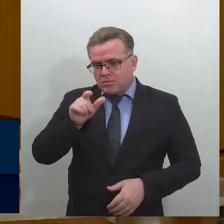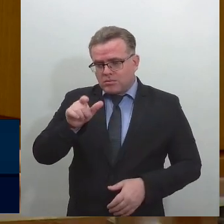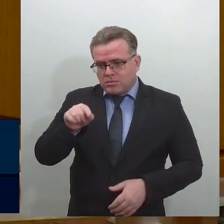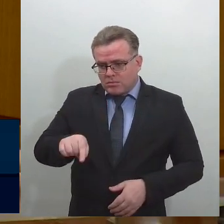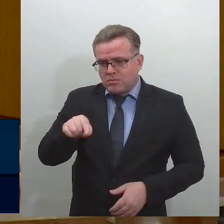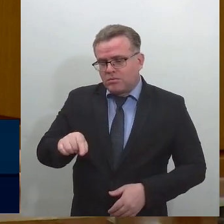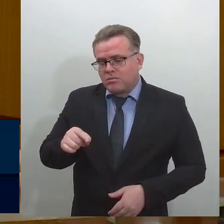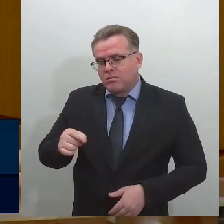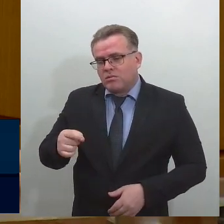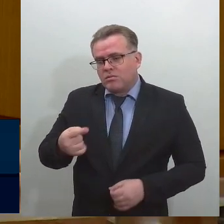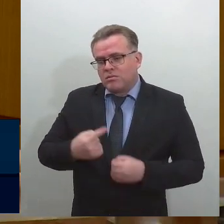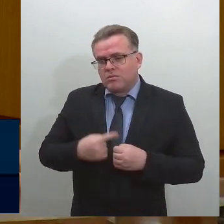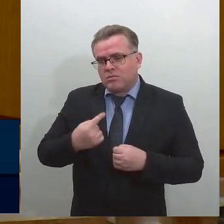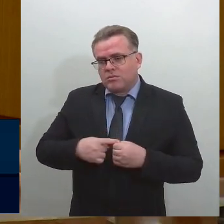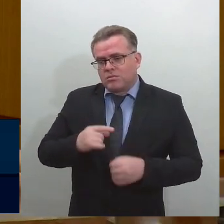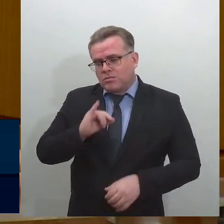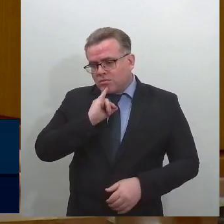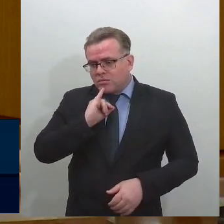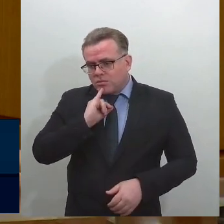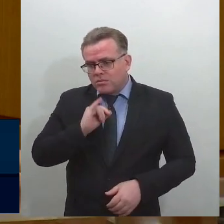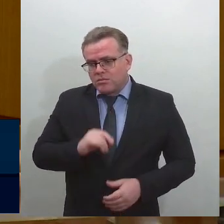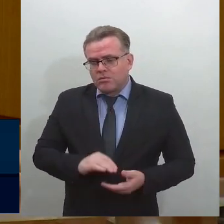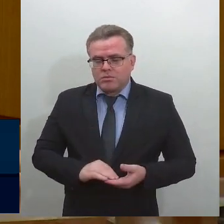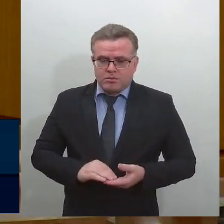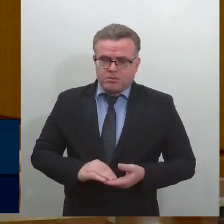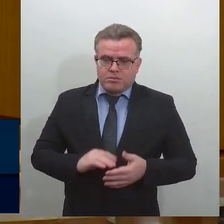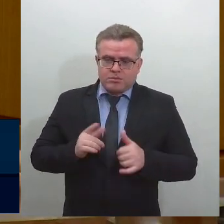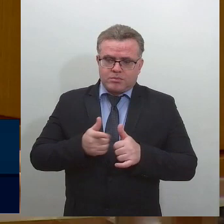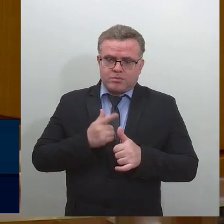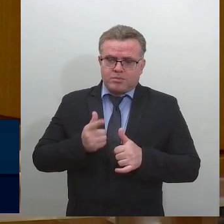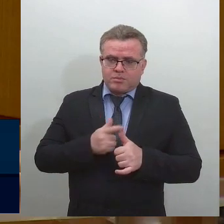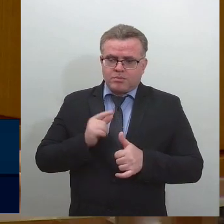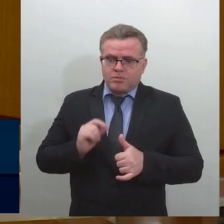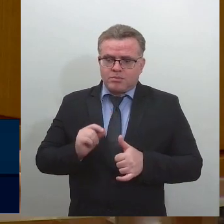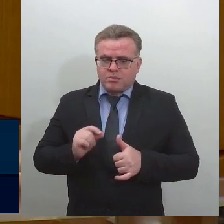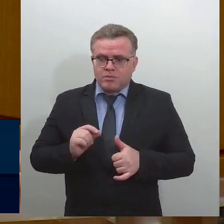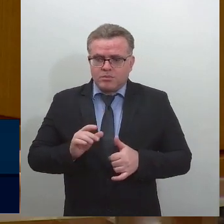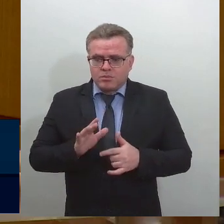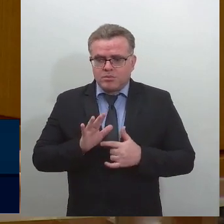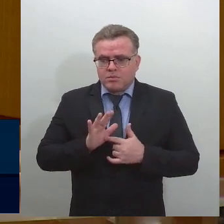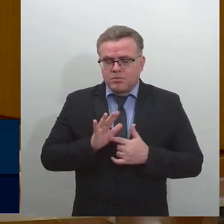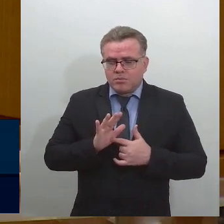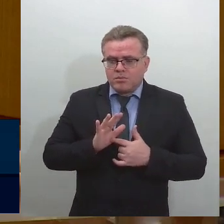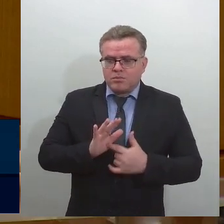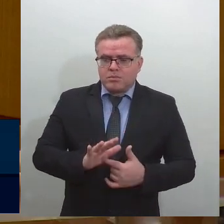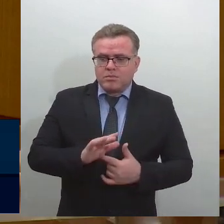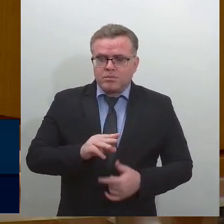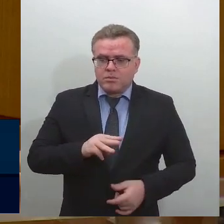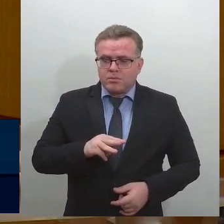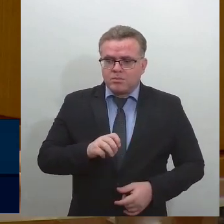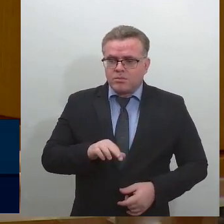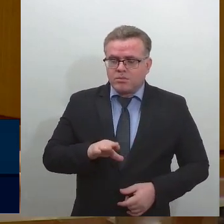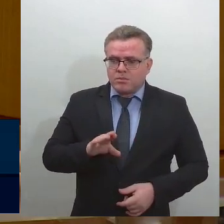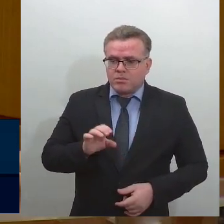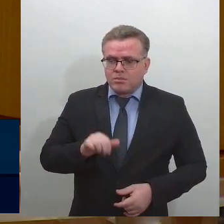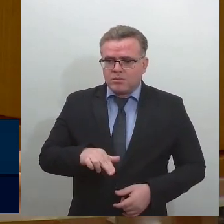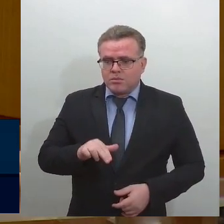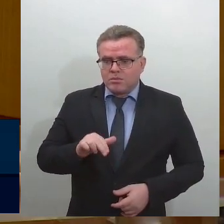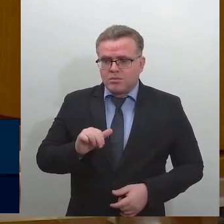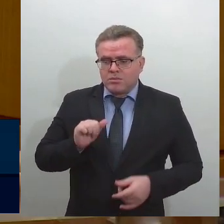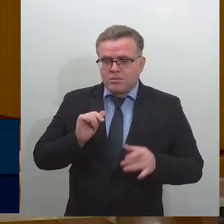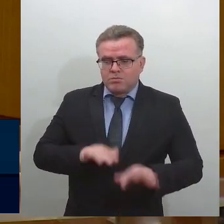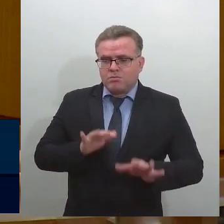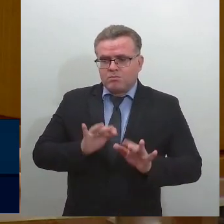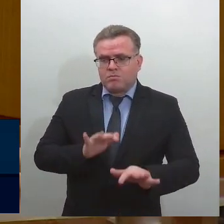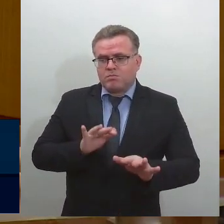Primeiro, destacando a nossa querida Micarana, onde 250 mil pessoas passaram pelas